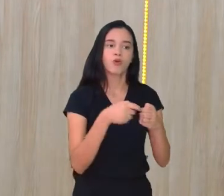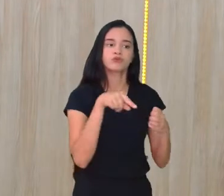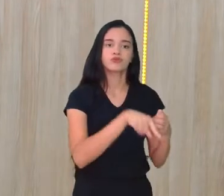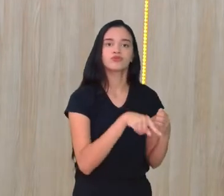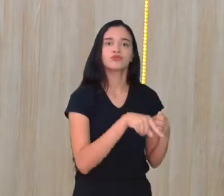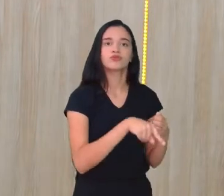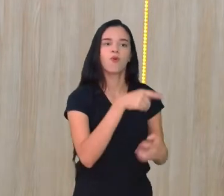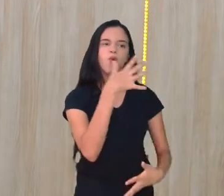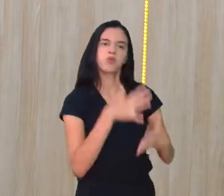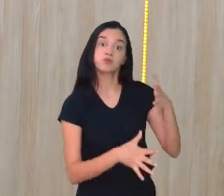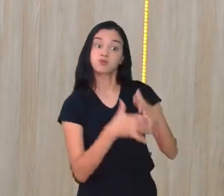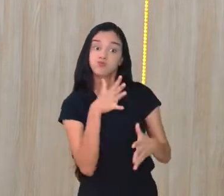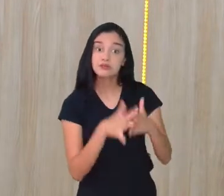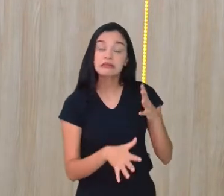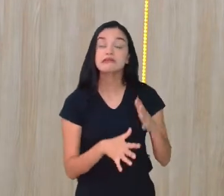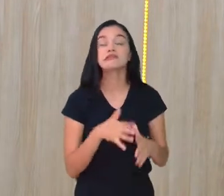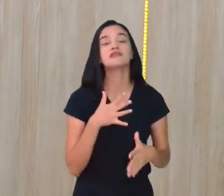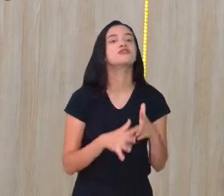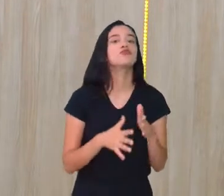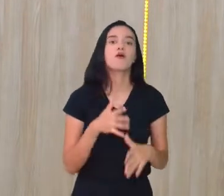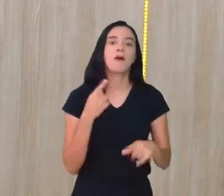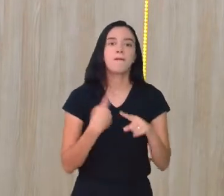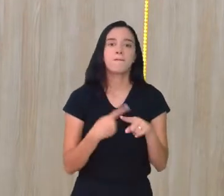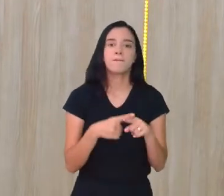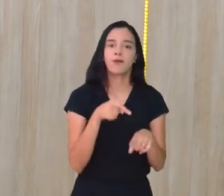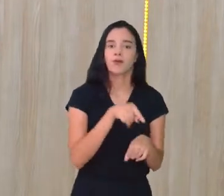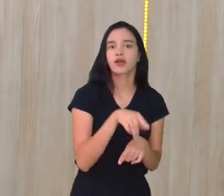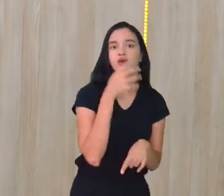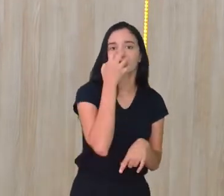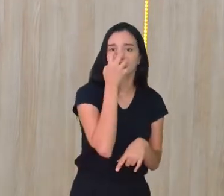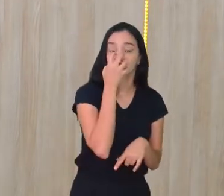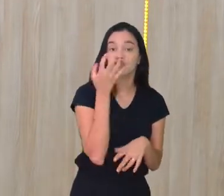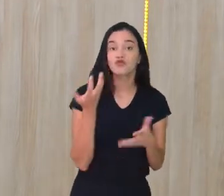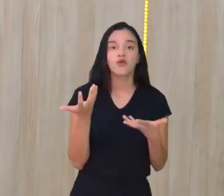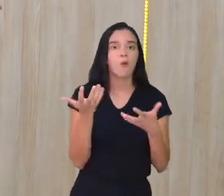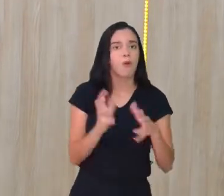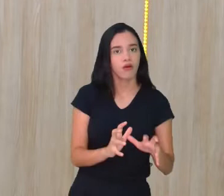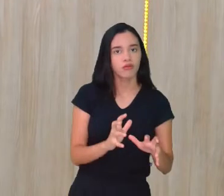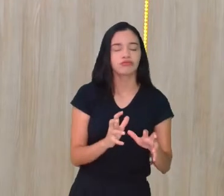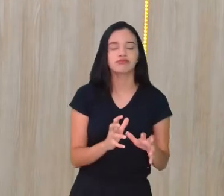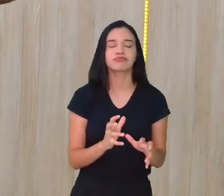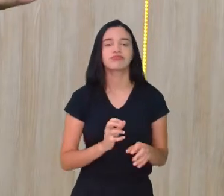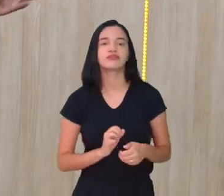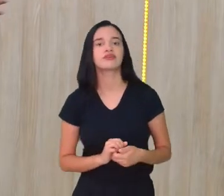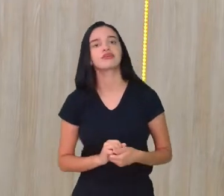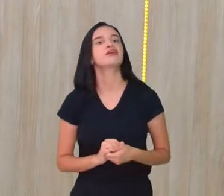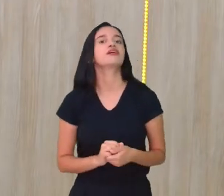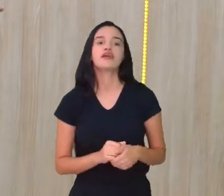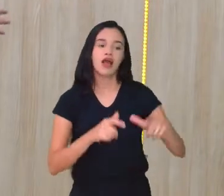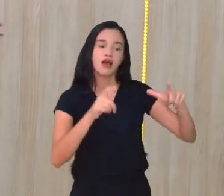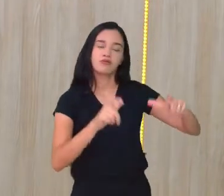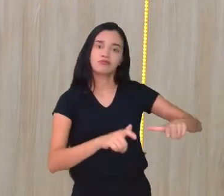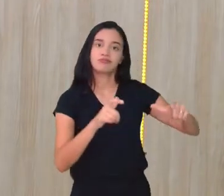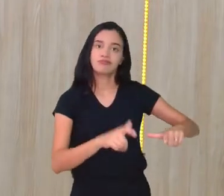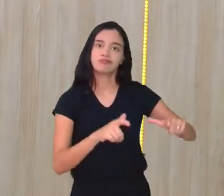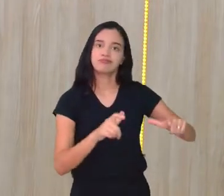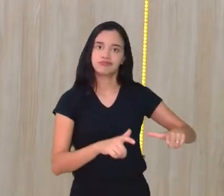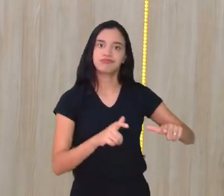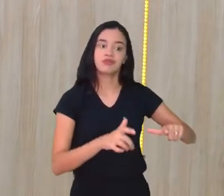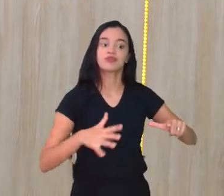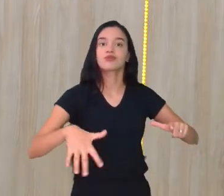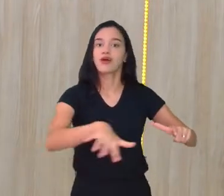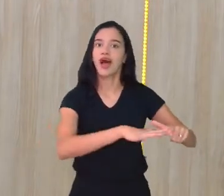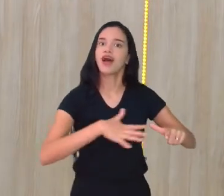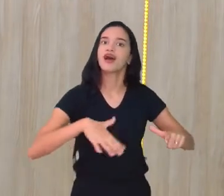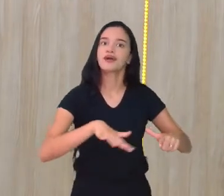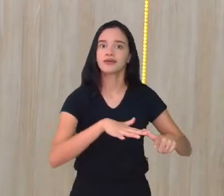uma desavença, porque ele não aceita outro animal naquele território dele. Então, ou seja, ele já está demarcando a sua